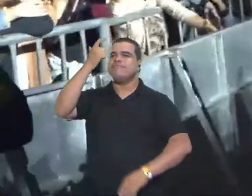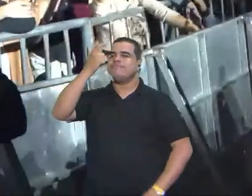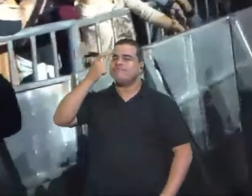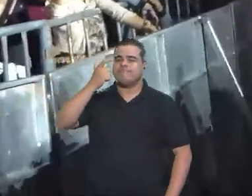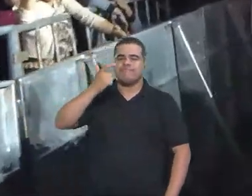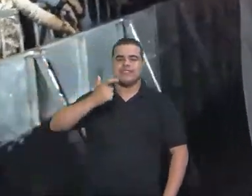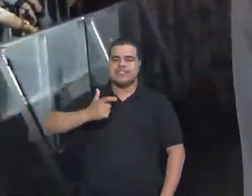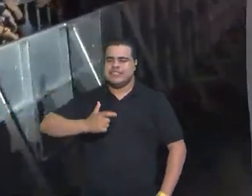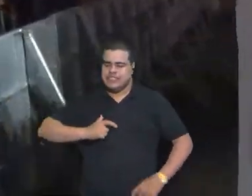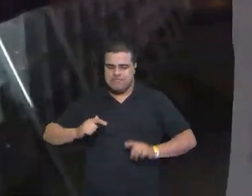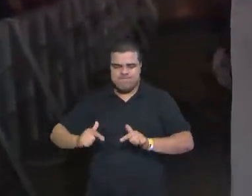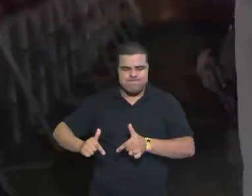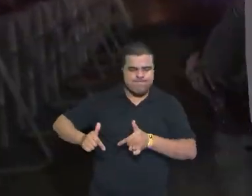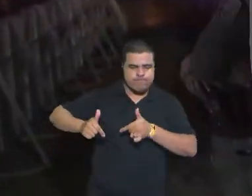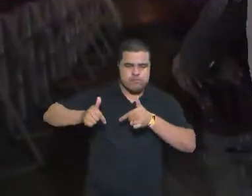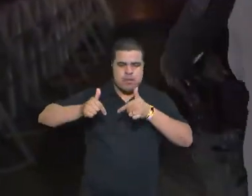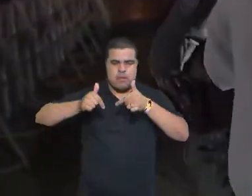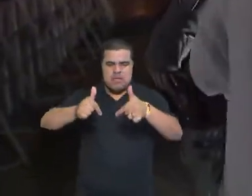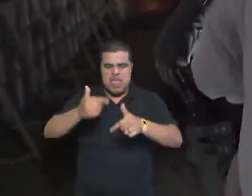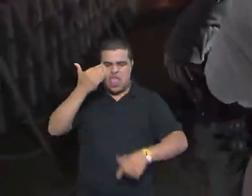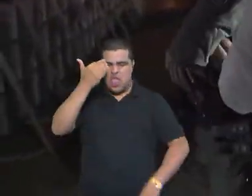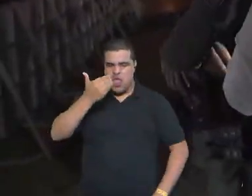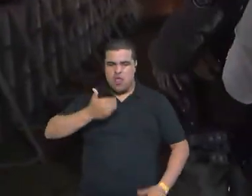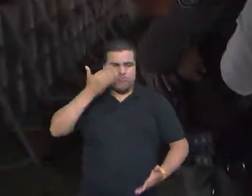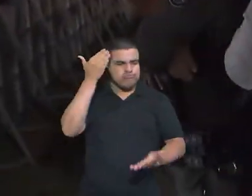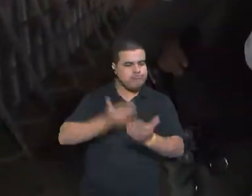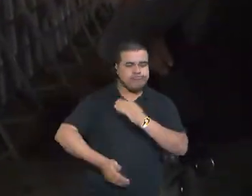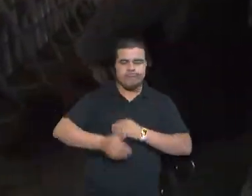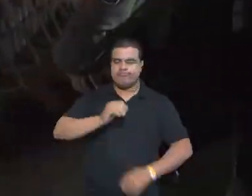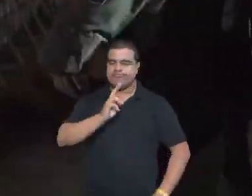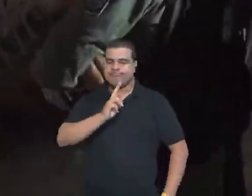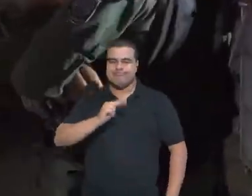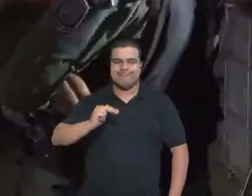eu não vou não vou